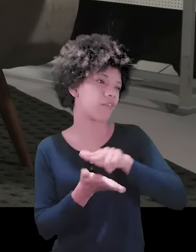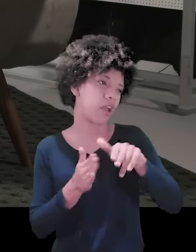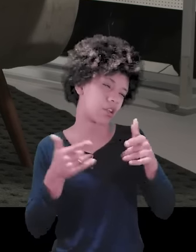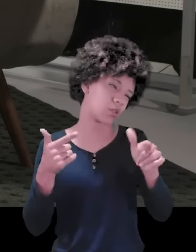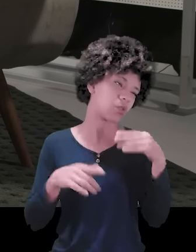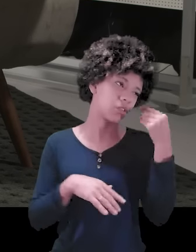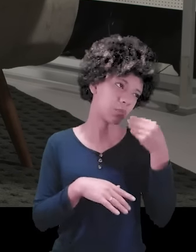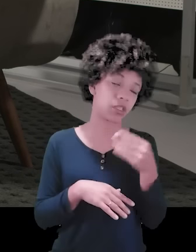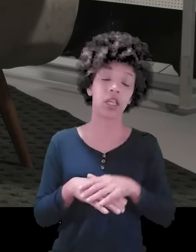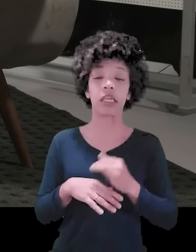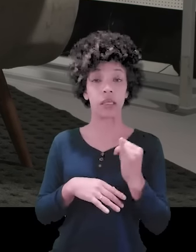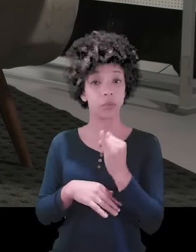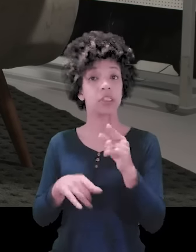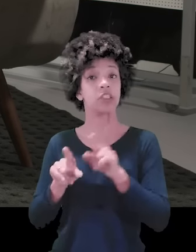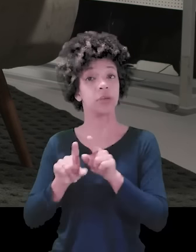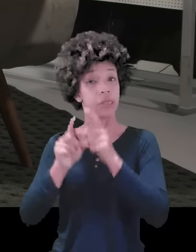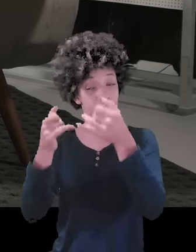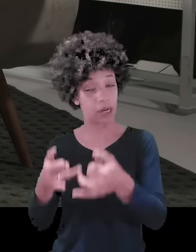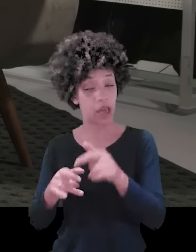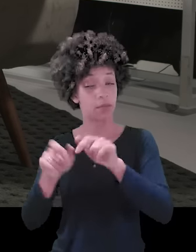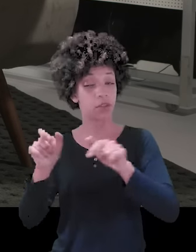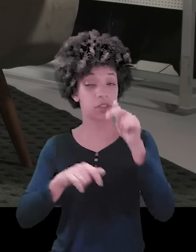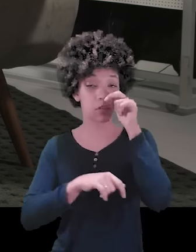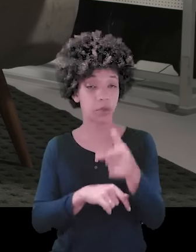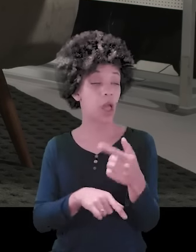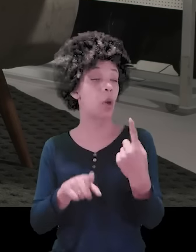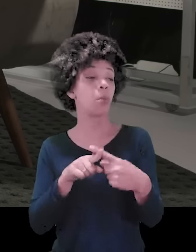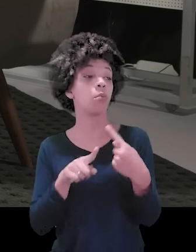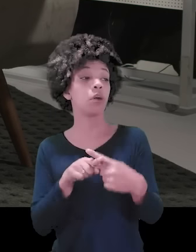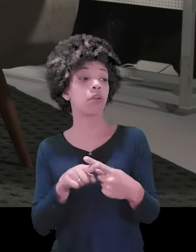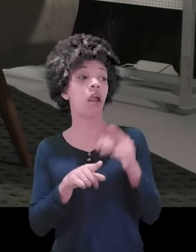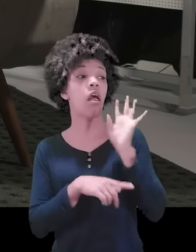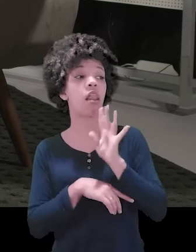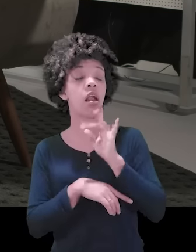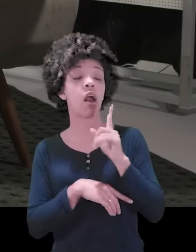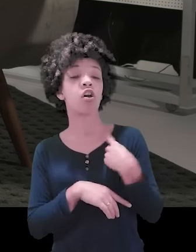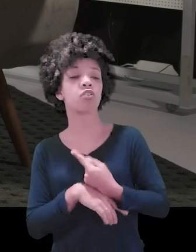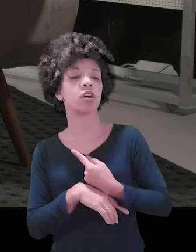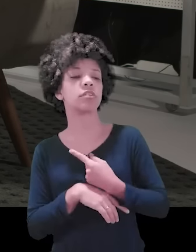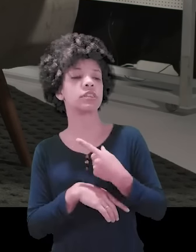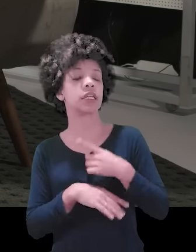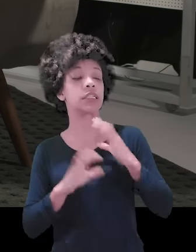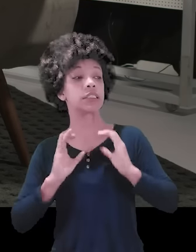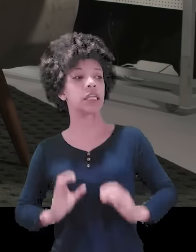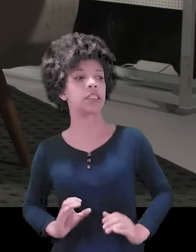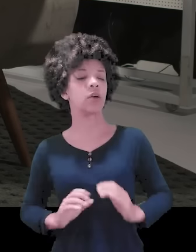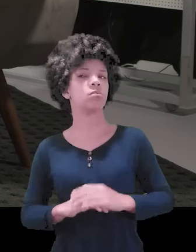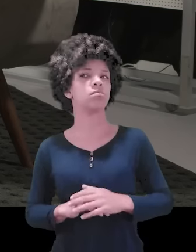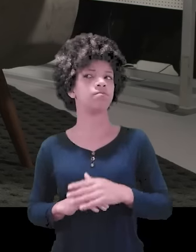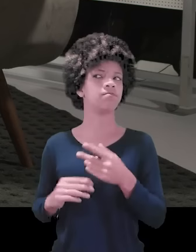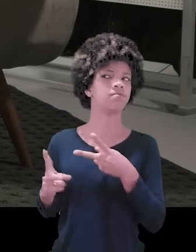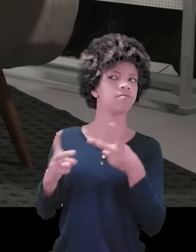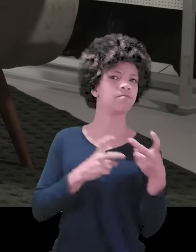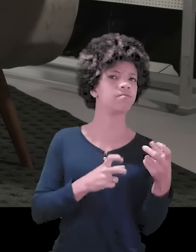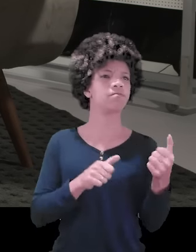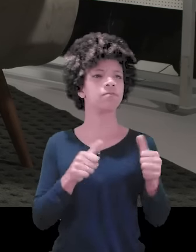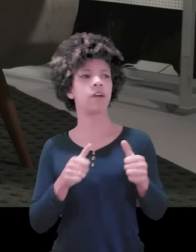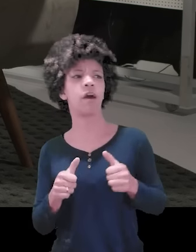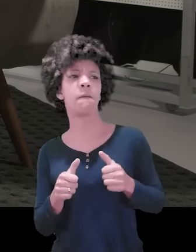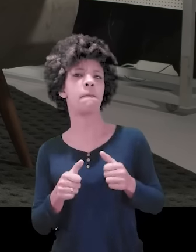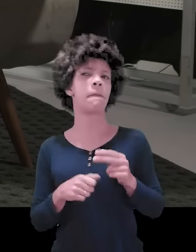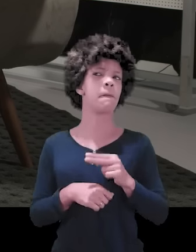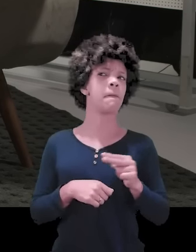uma série de outro e a importante também falar isso para as pessoas estão assistindo porque é legal a gente com cidadão ficar vigilantes com isso do